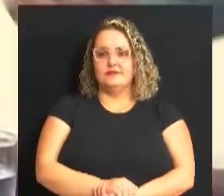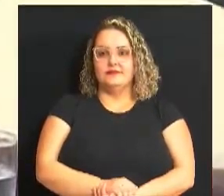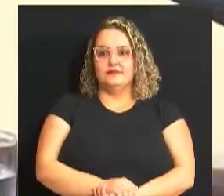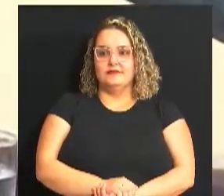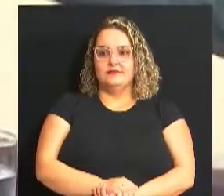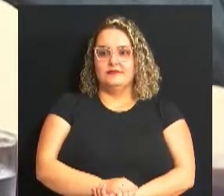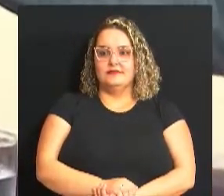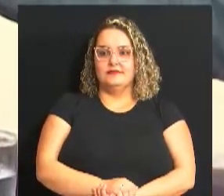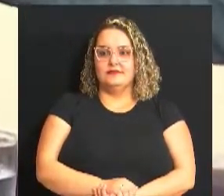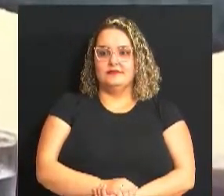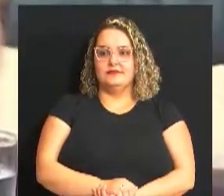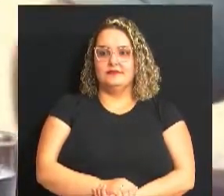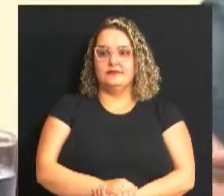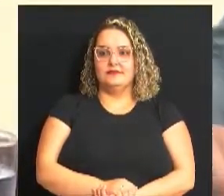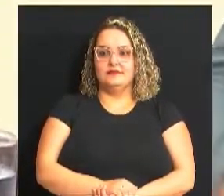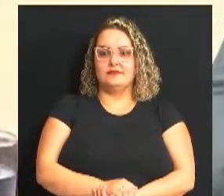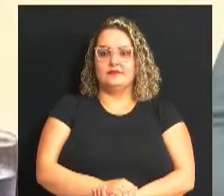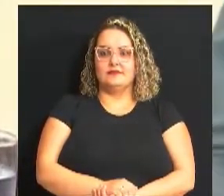Obrigado.